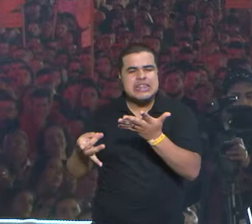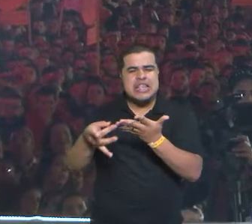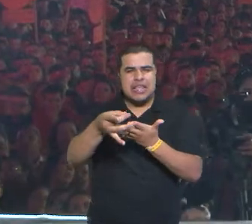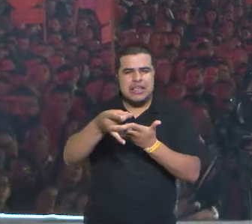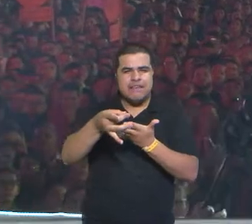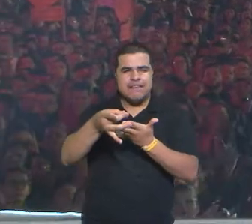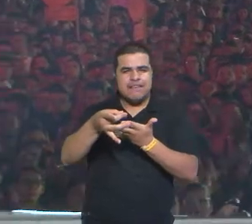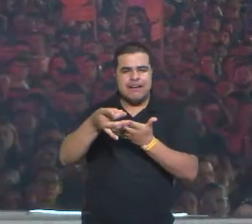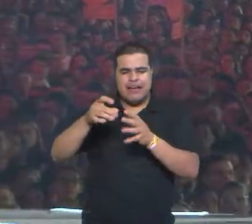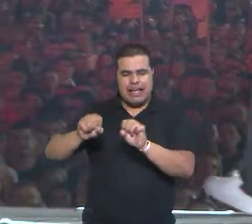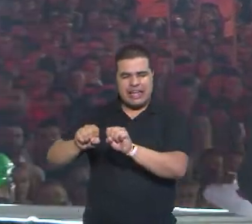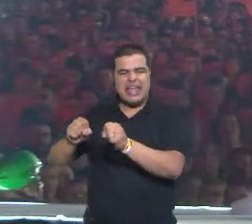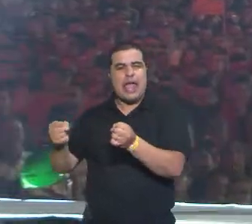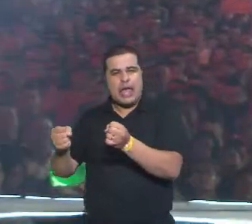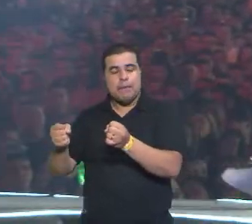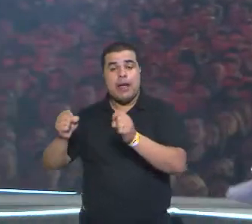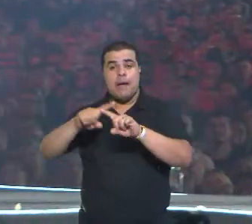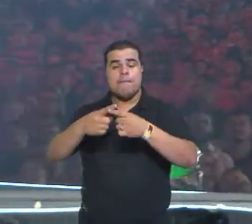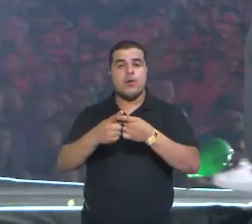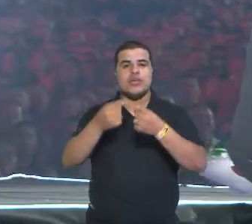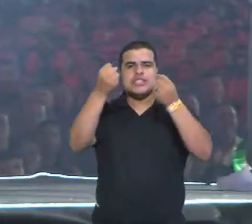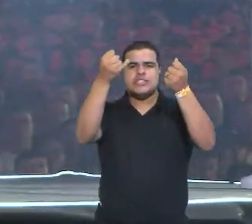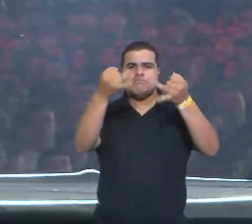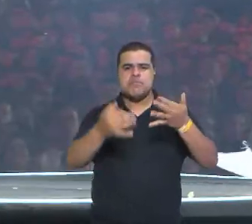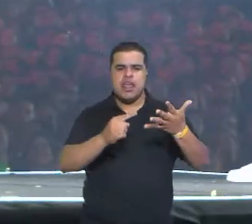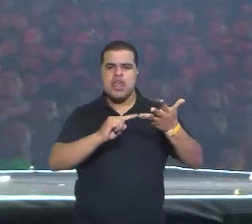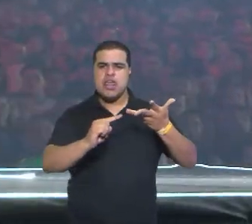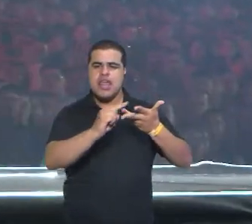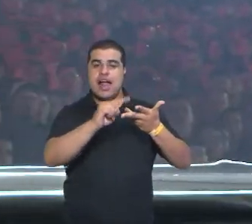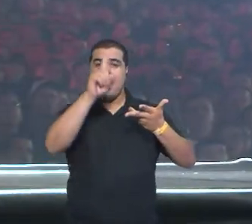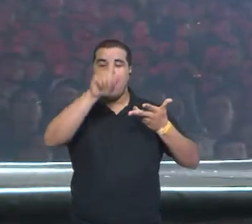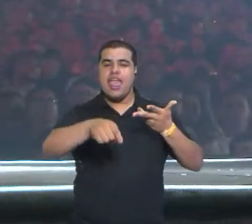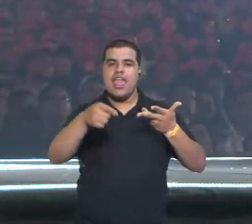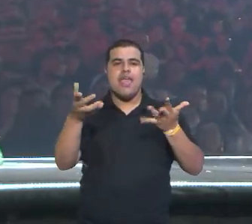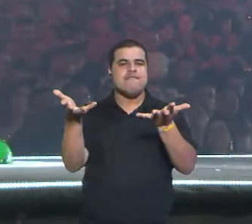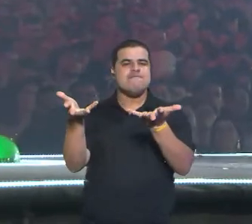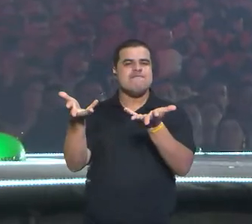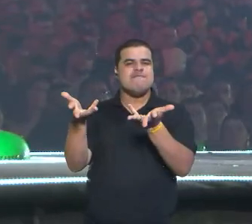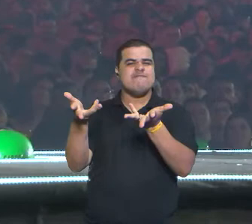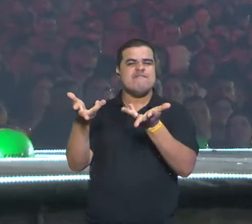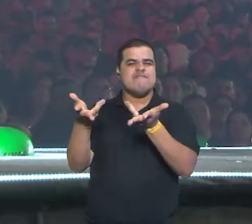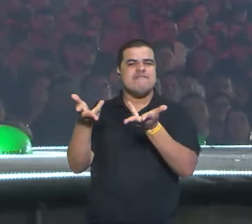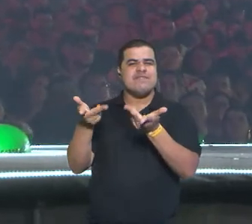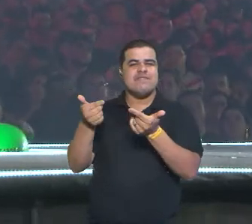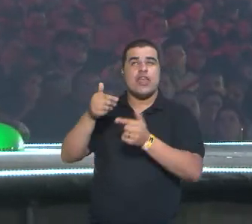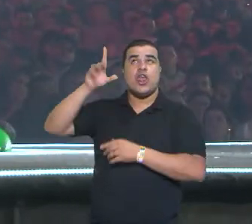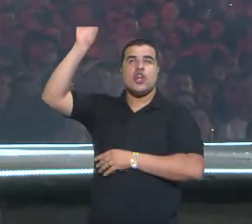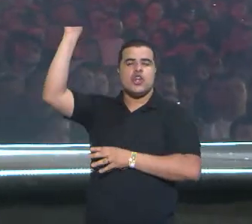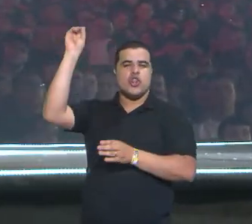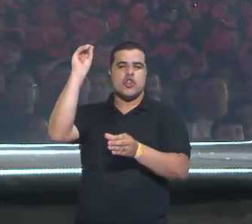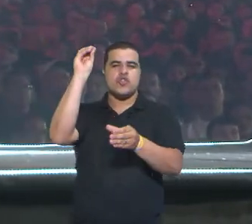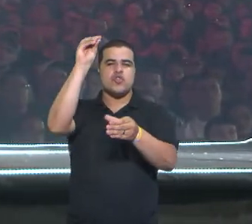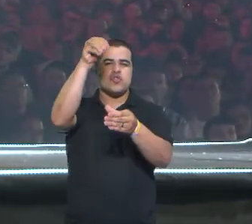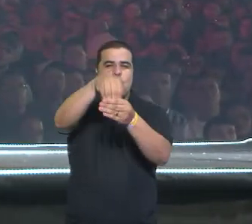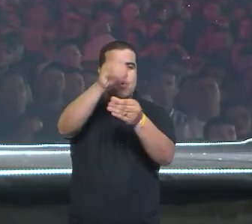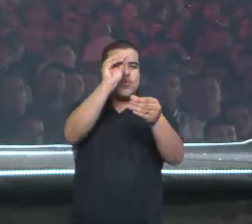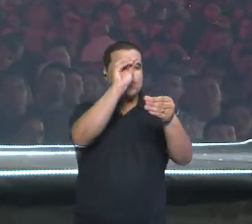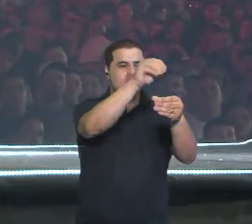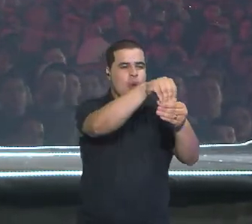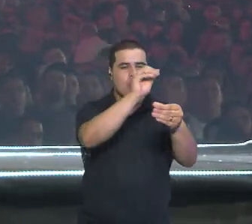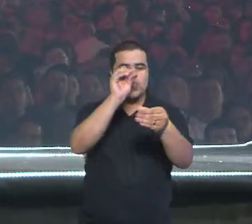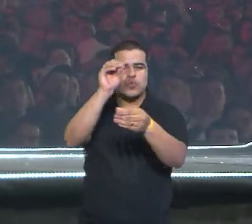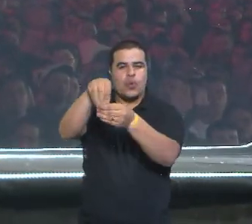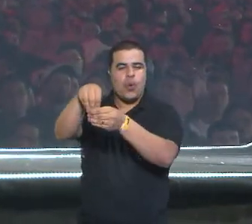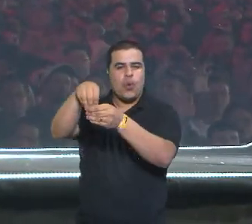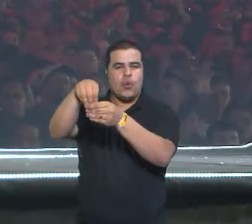quebra mas o que define você são os tesouros que ele colocou dentro desses vasos é a presença